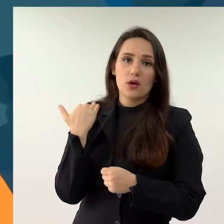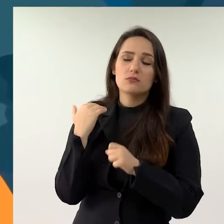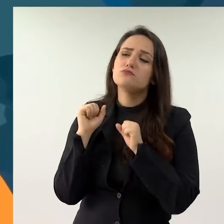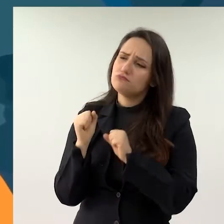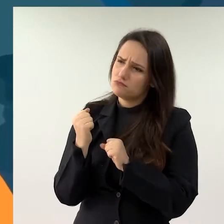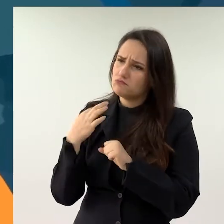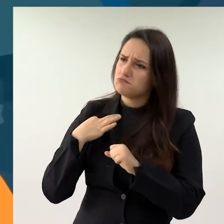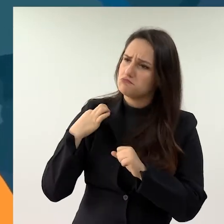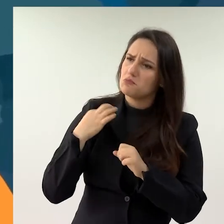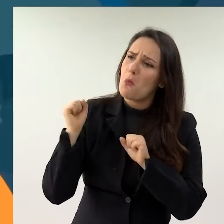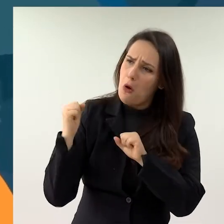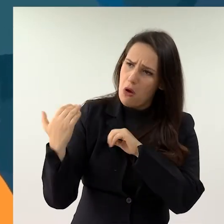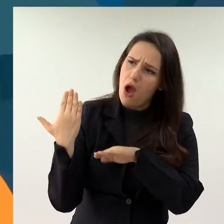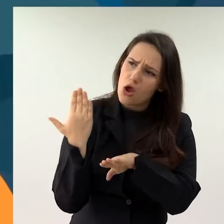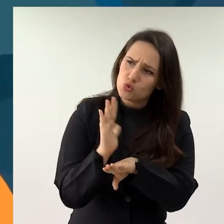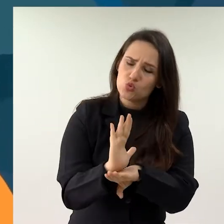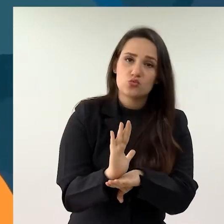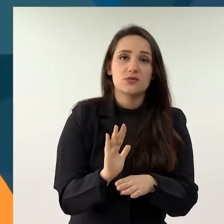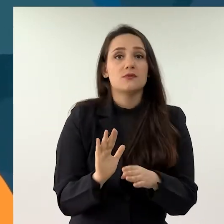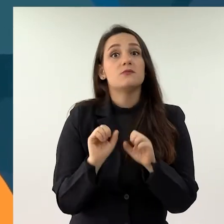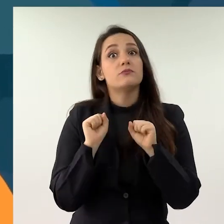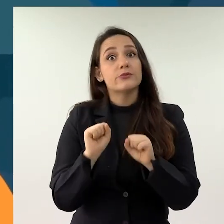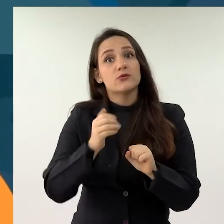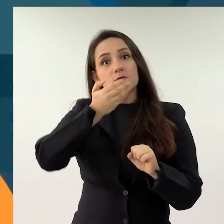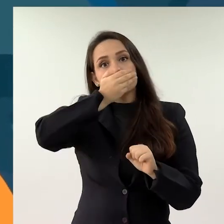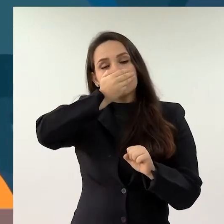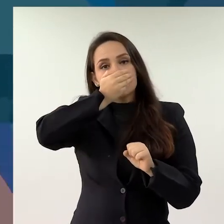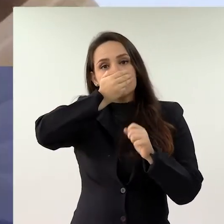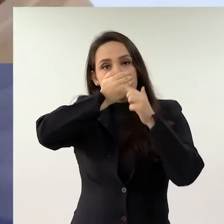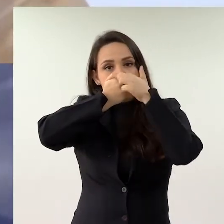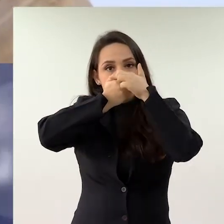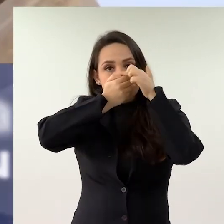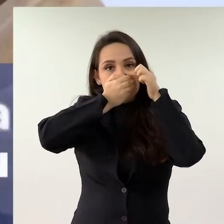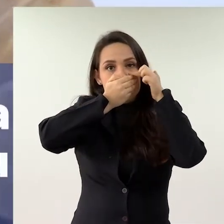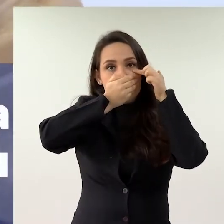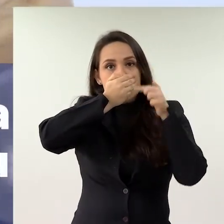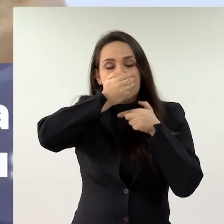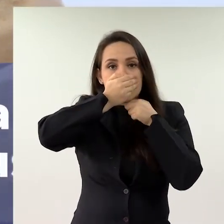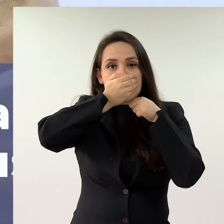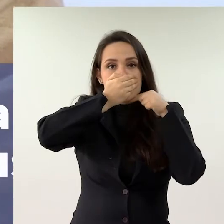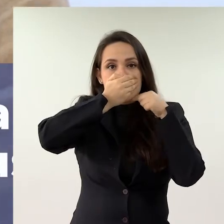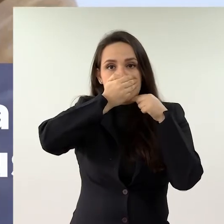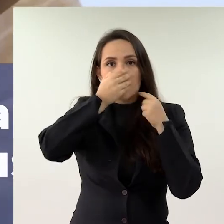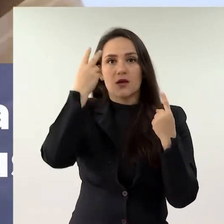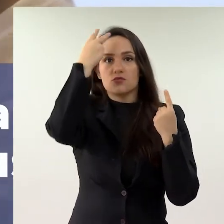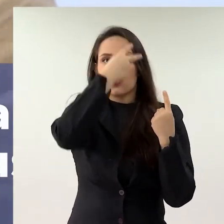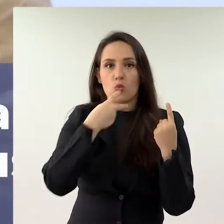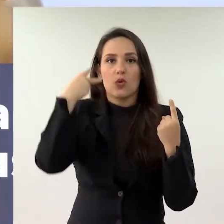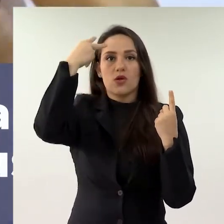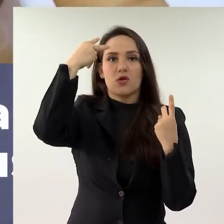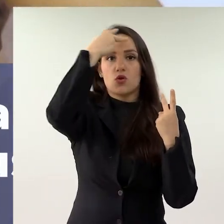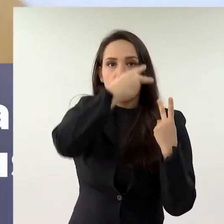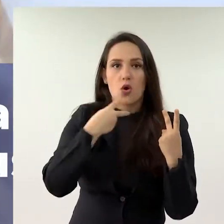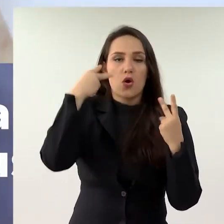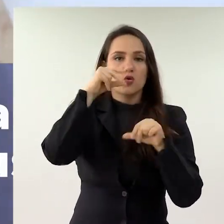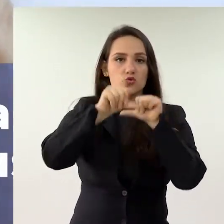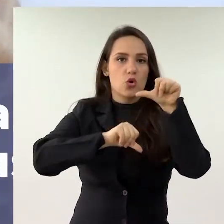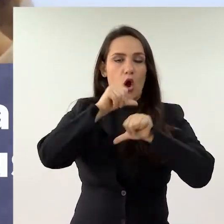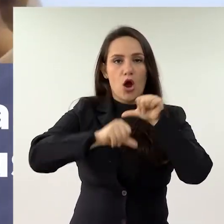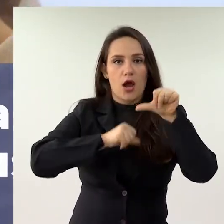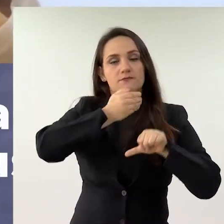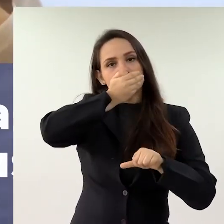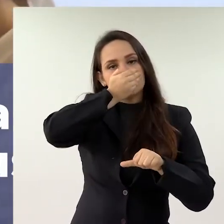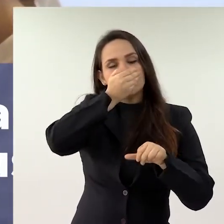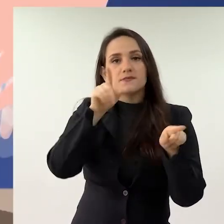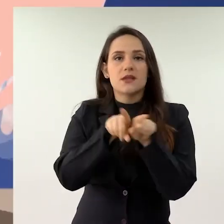máscara cobrindo o nariz, a boca e o queixo. E use uma nova a cada 2 horas de uso e a cada vez que precisar